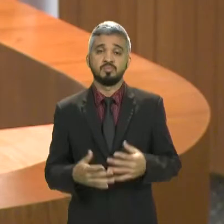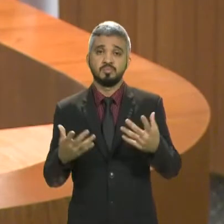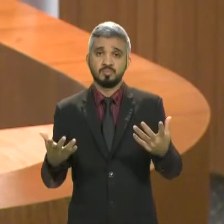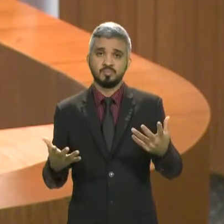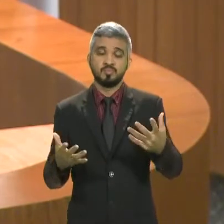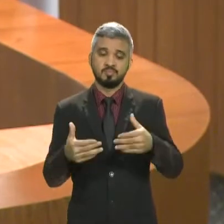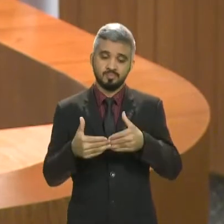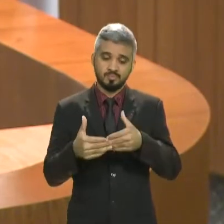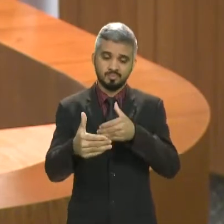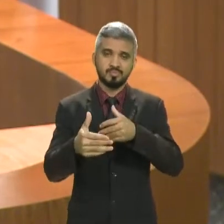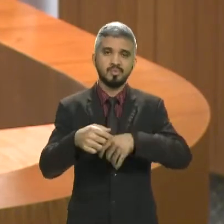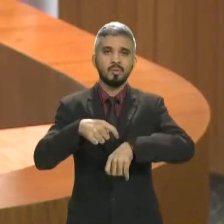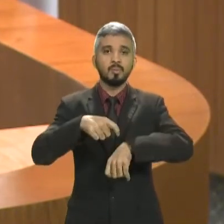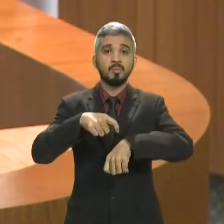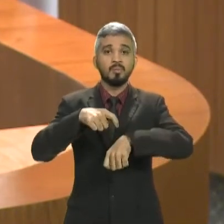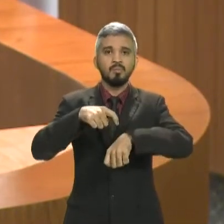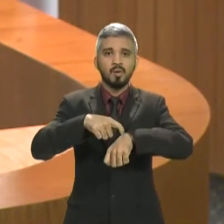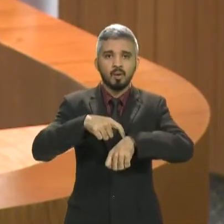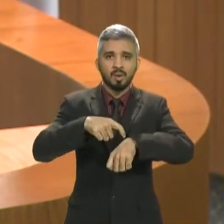onde